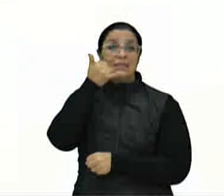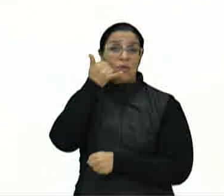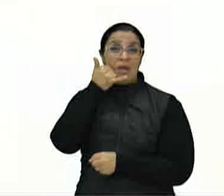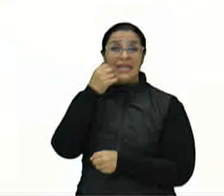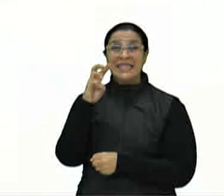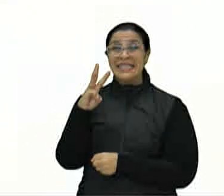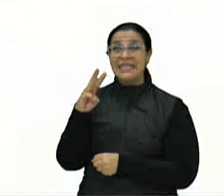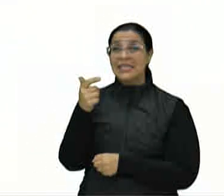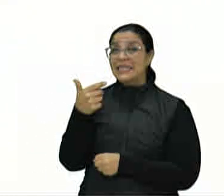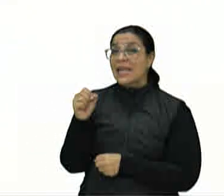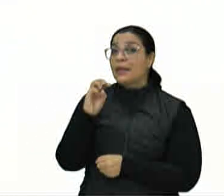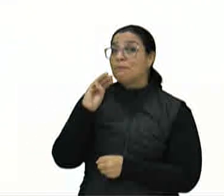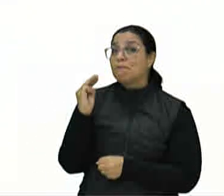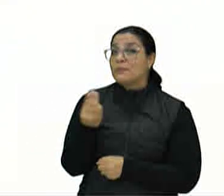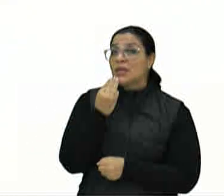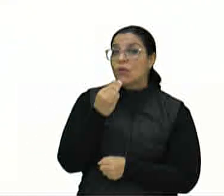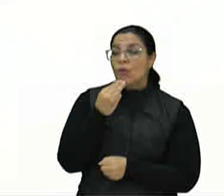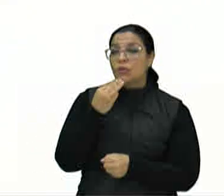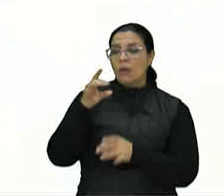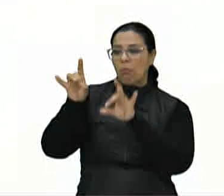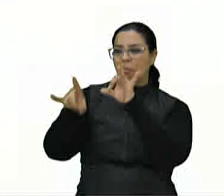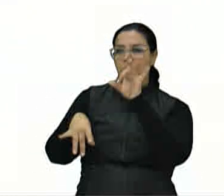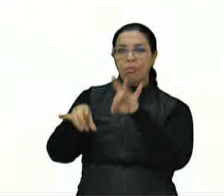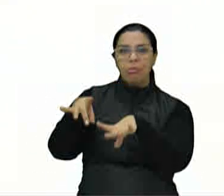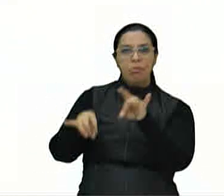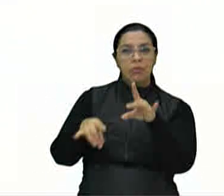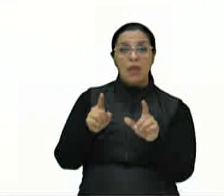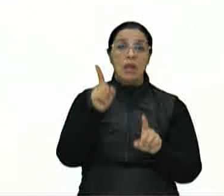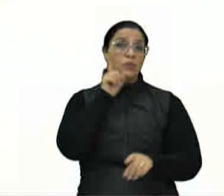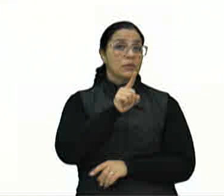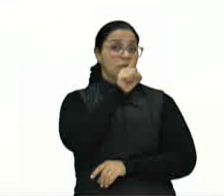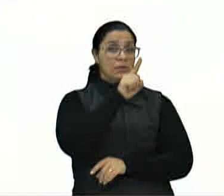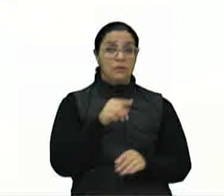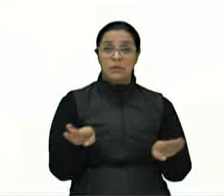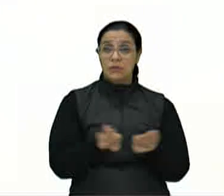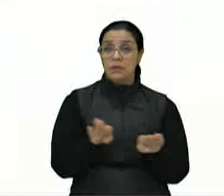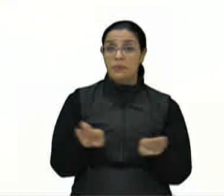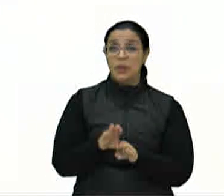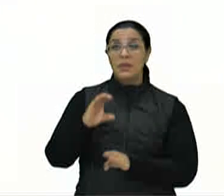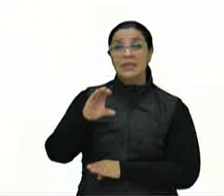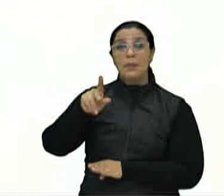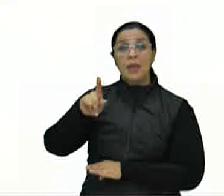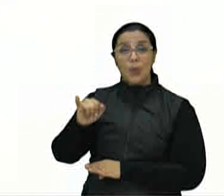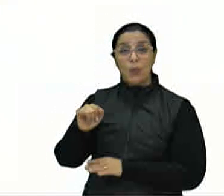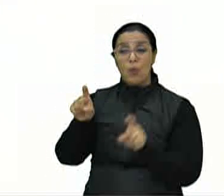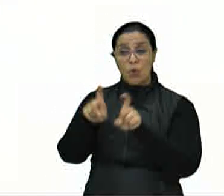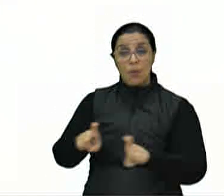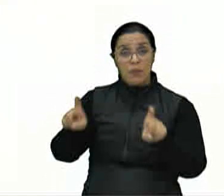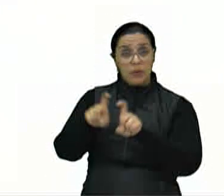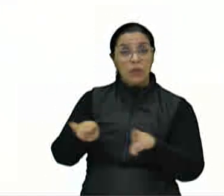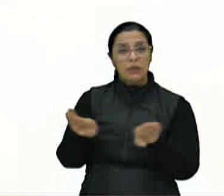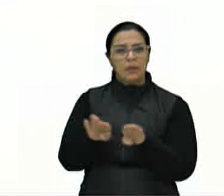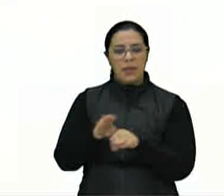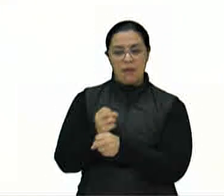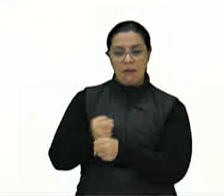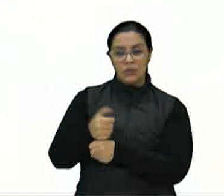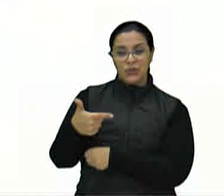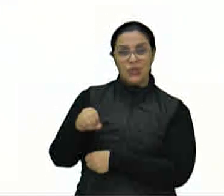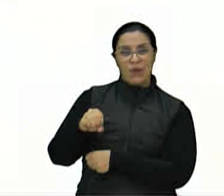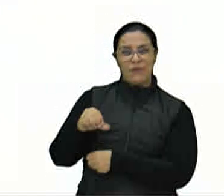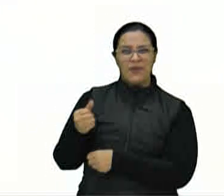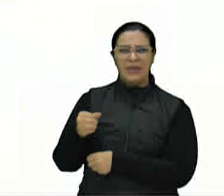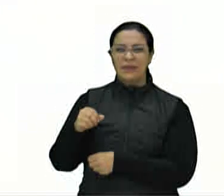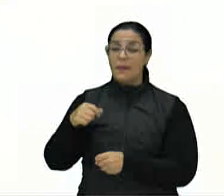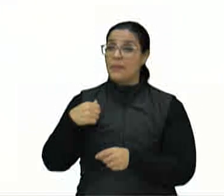celulares, 2005, 100 milhões foram descartados nos Estados Unidos. Uma CPU de computador, que nos anos 90